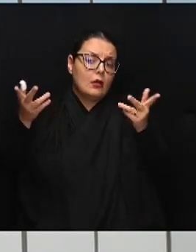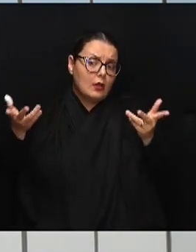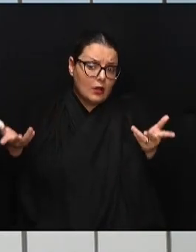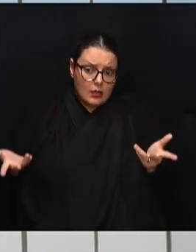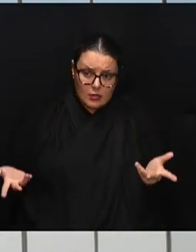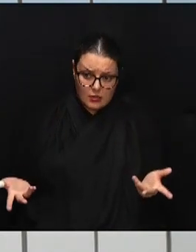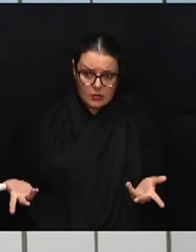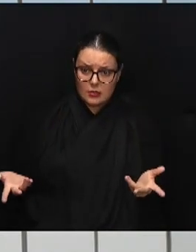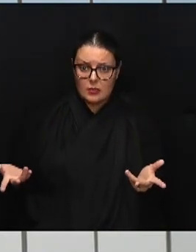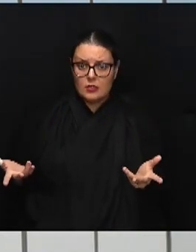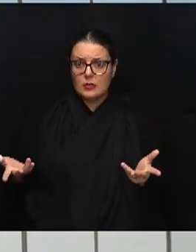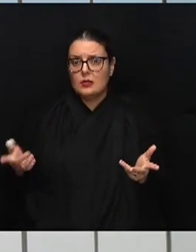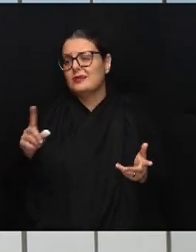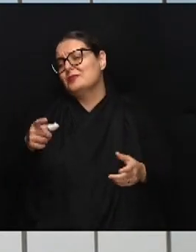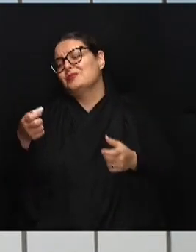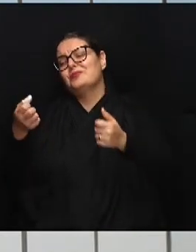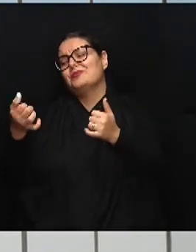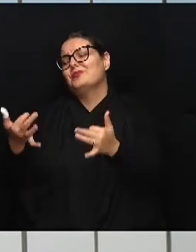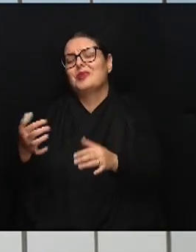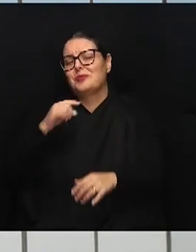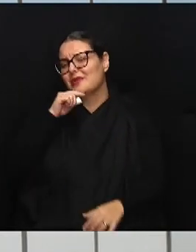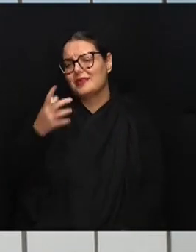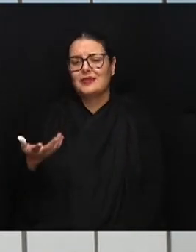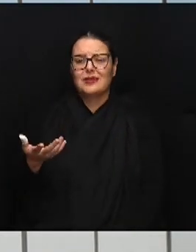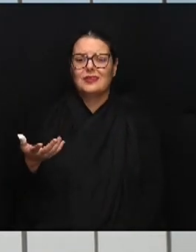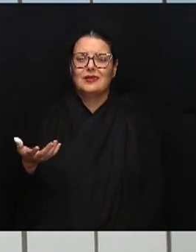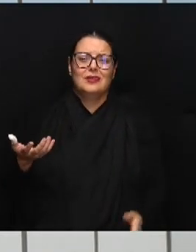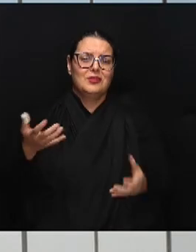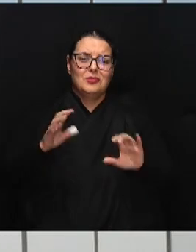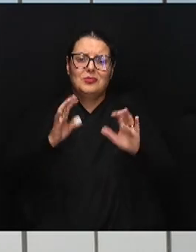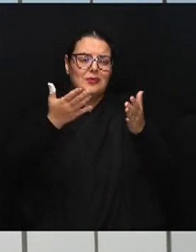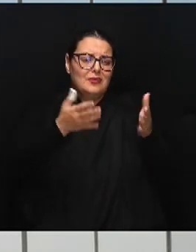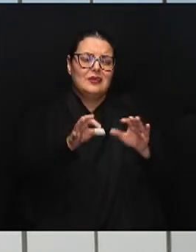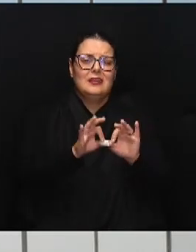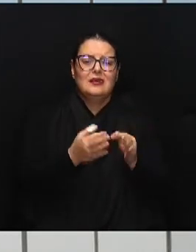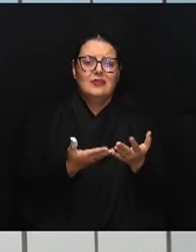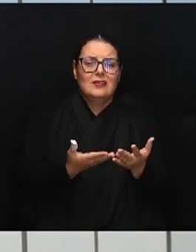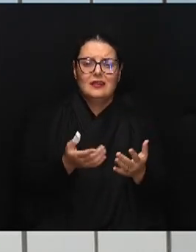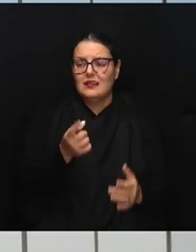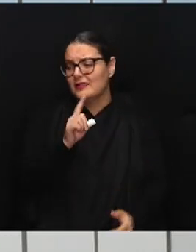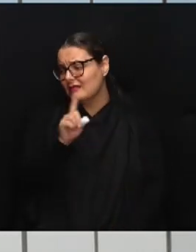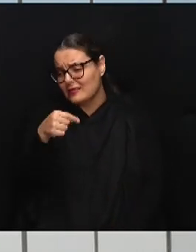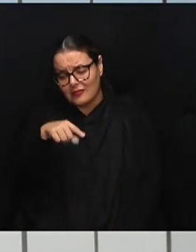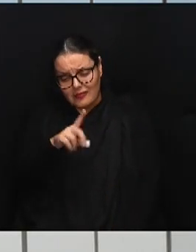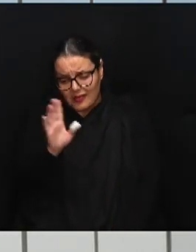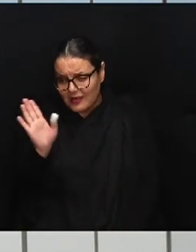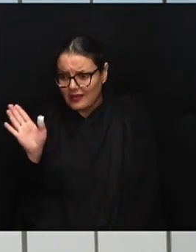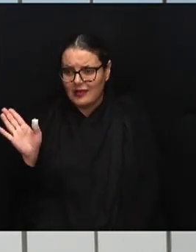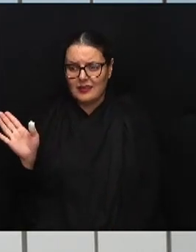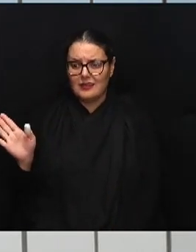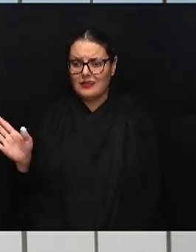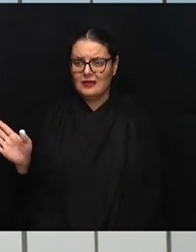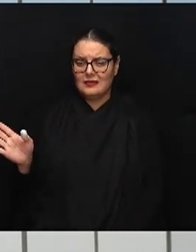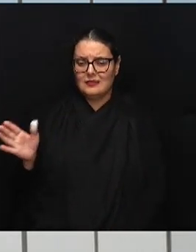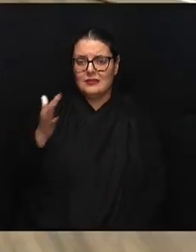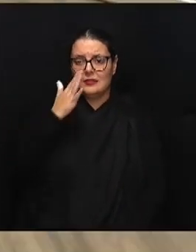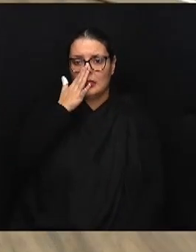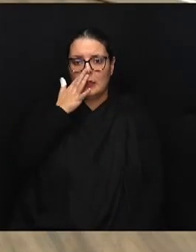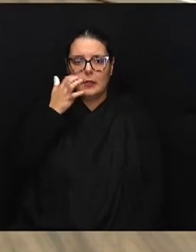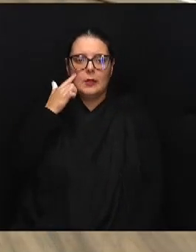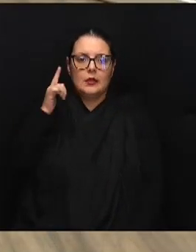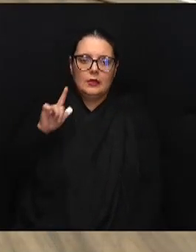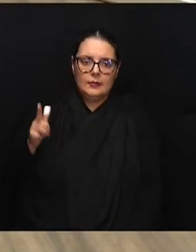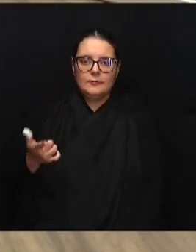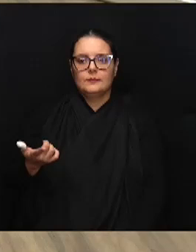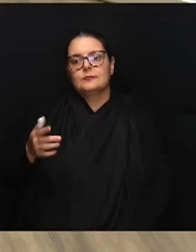sem precisar prestar contas. Eu não quero ir num evento de família, não vá, né? Então, assim, é claro que, vez